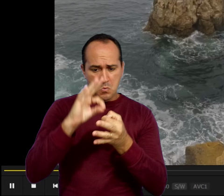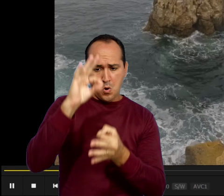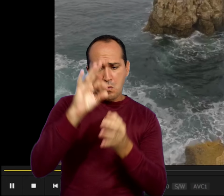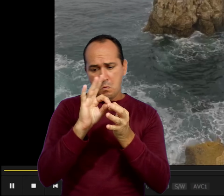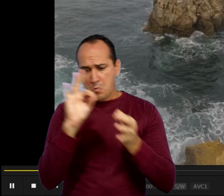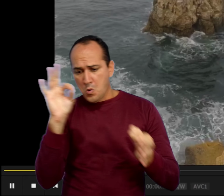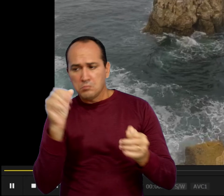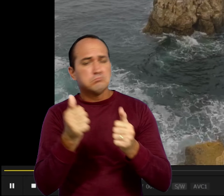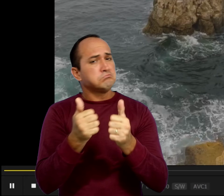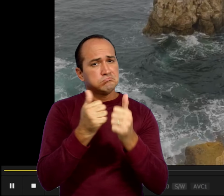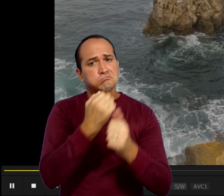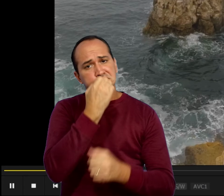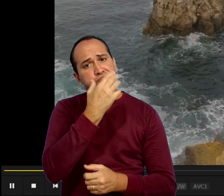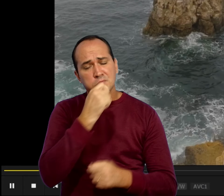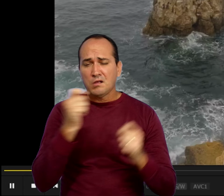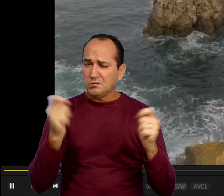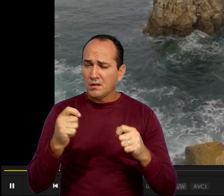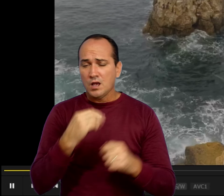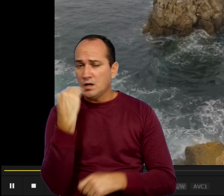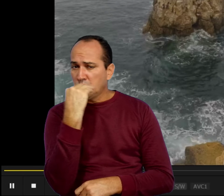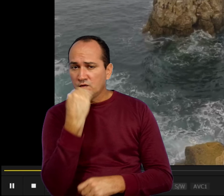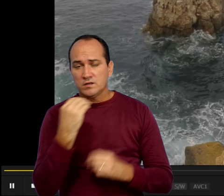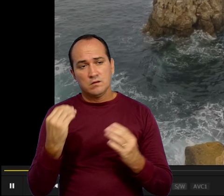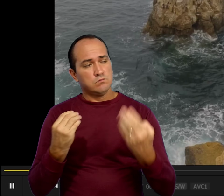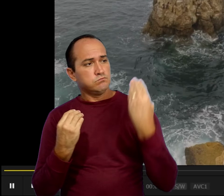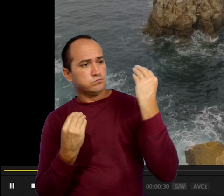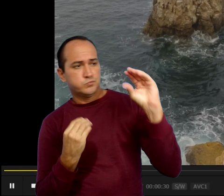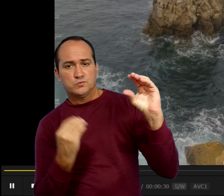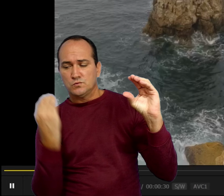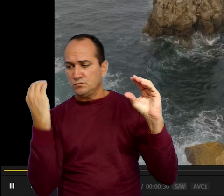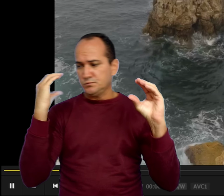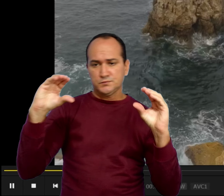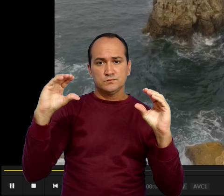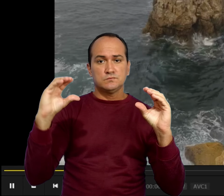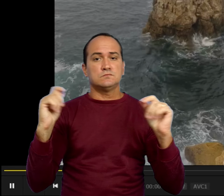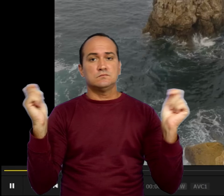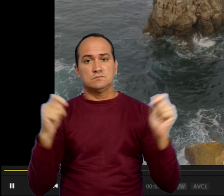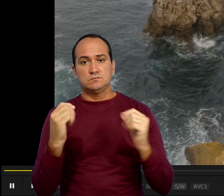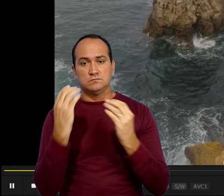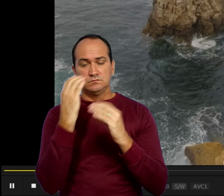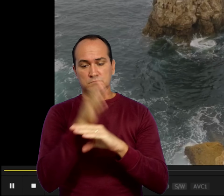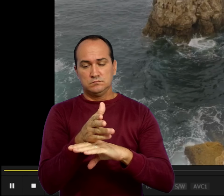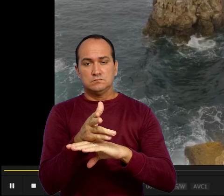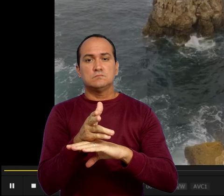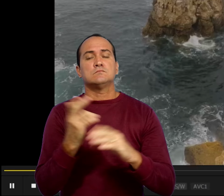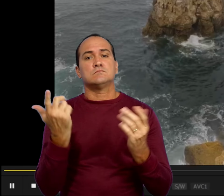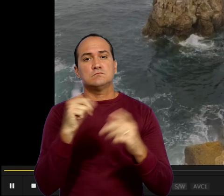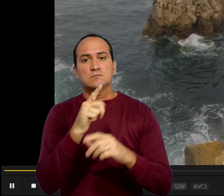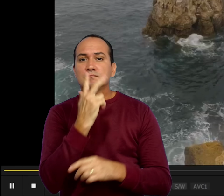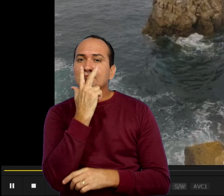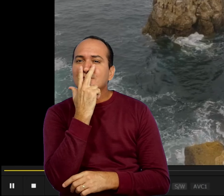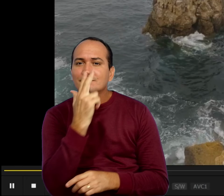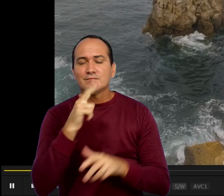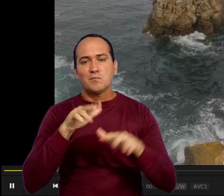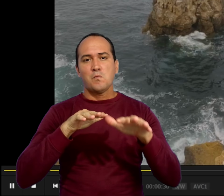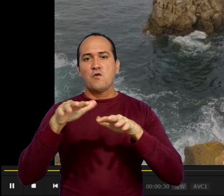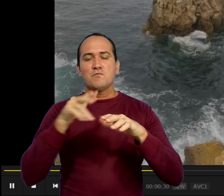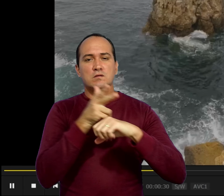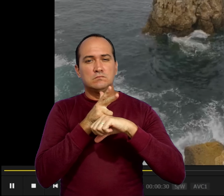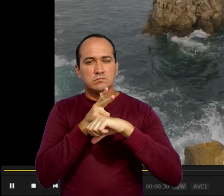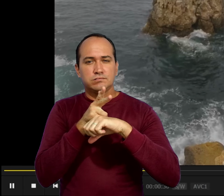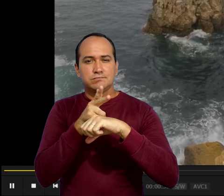boa resolução, então eu poderia aproveitar esse vídeo e colocar os paredões dos lados, e assim eu consegui simular